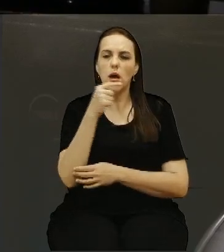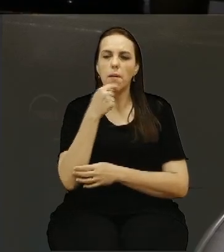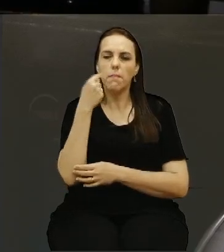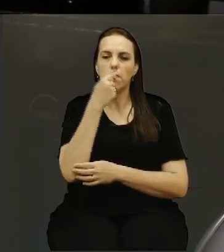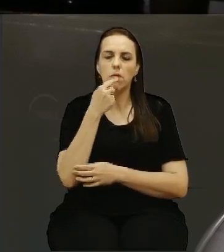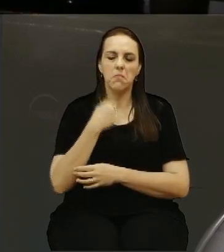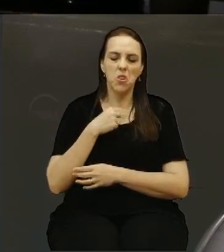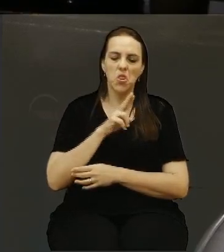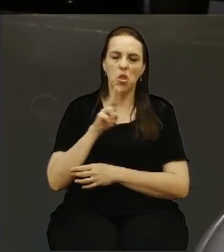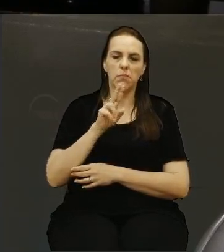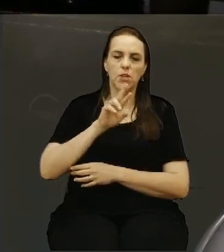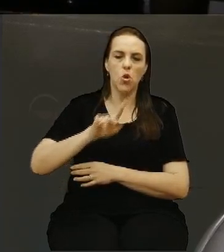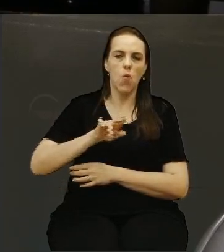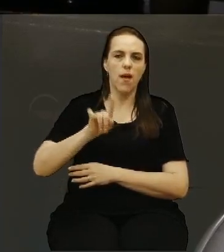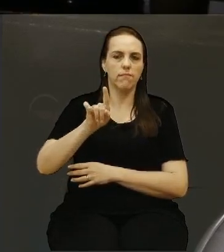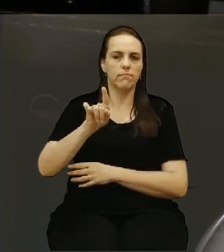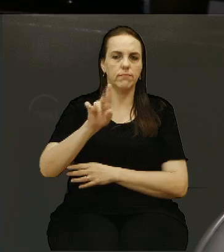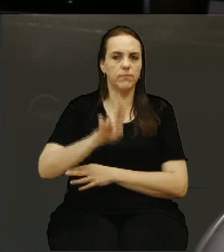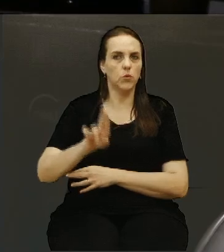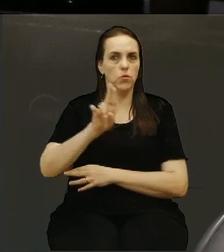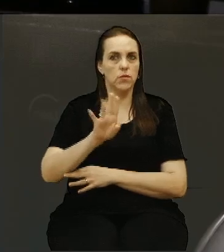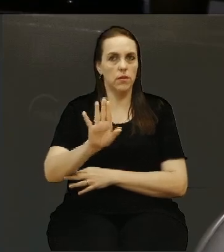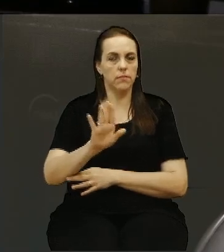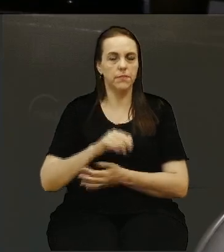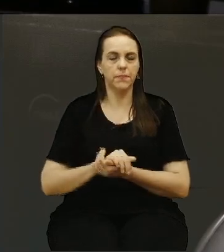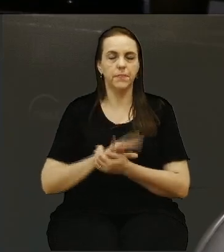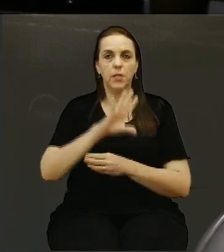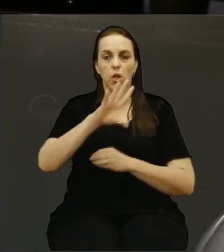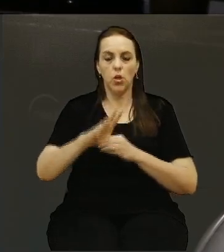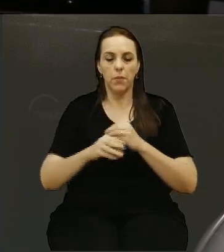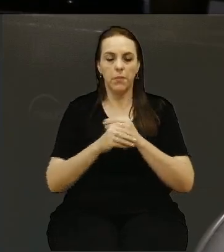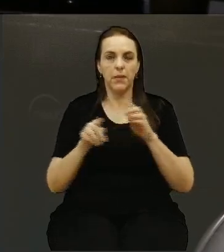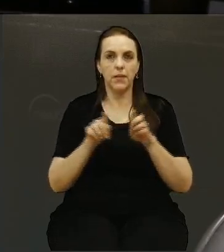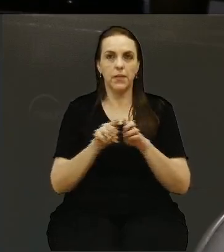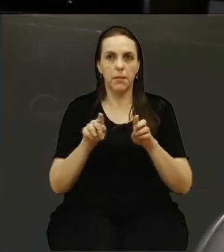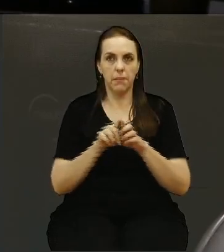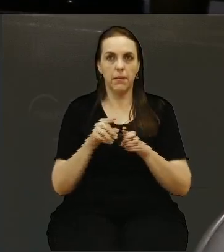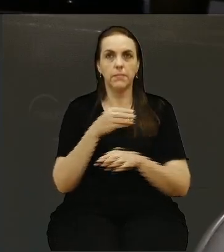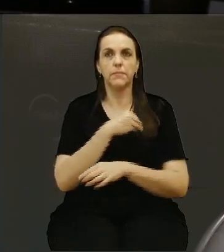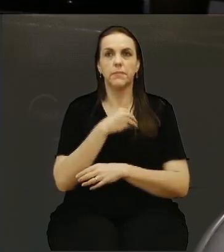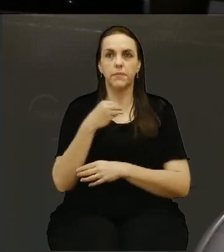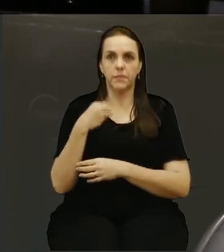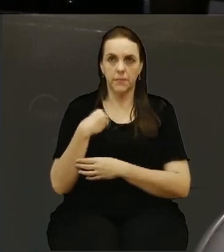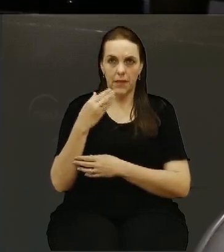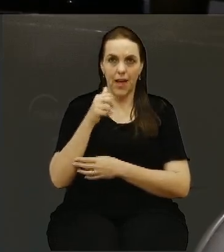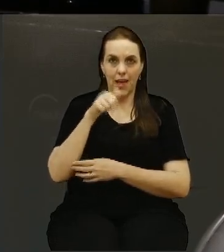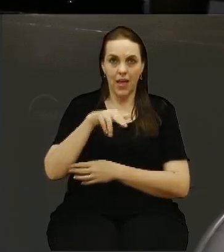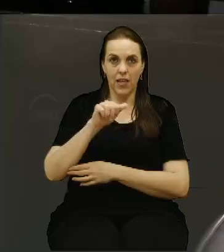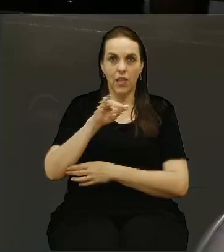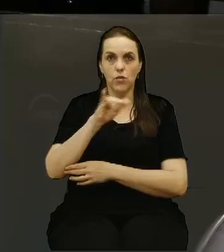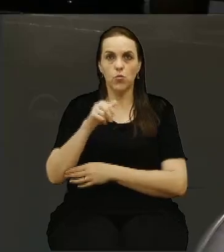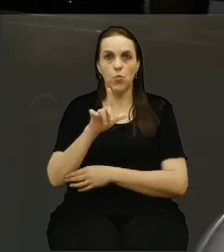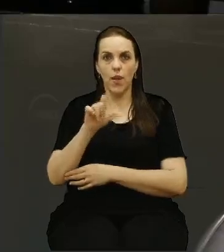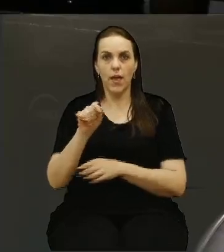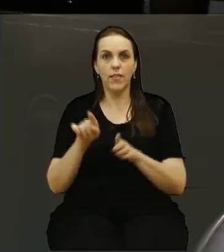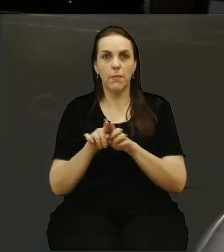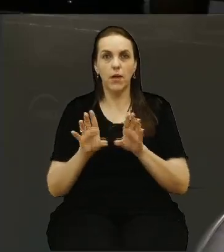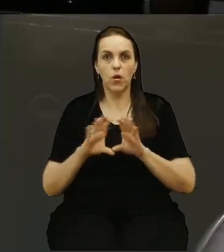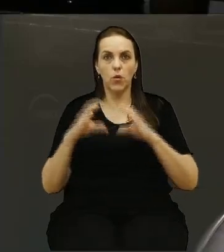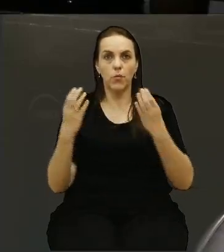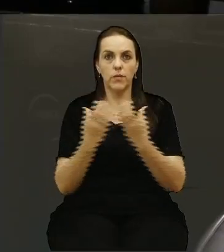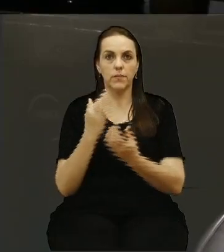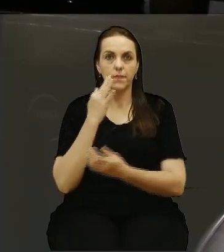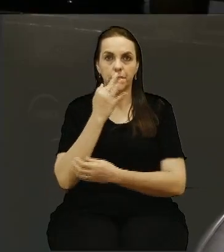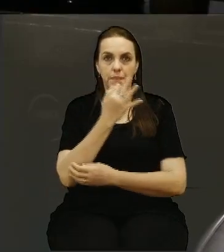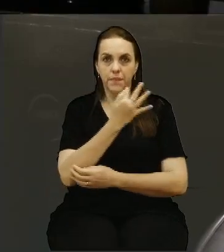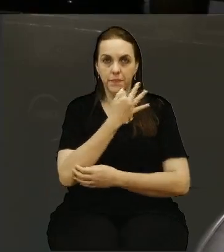por fim, presidente, queria cumprimentar a doutora Ana Júlia Fazenda Nunes e a comunidade da Forqueta, que tem realizado, através da Associação Nacional dos